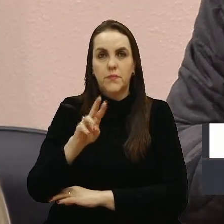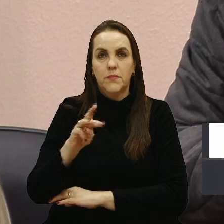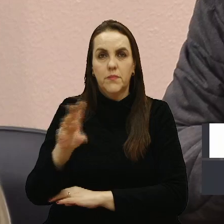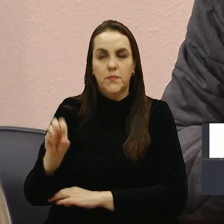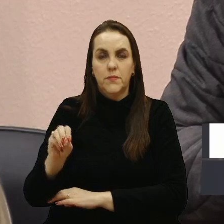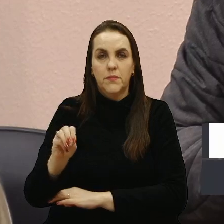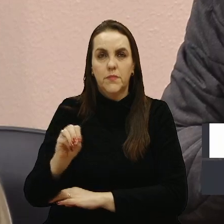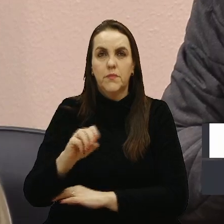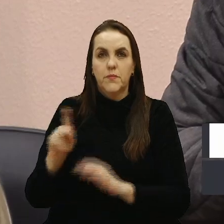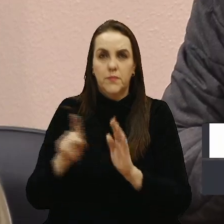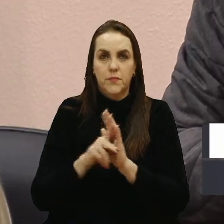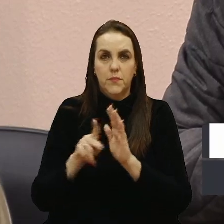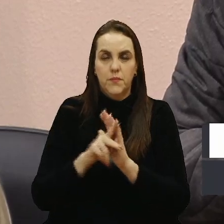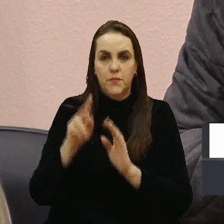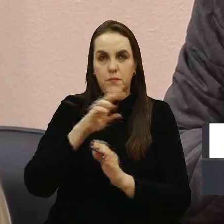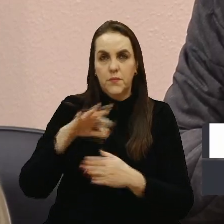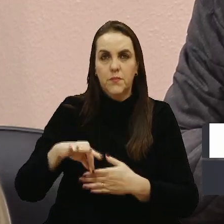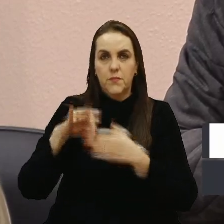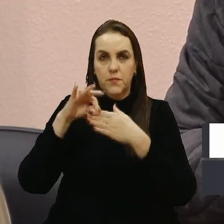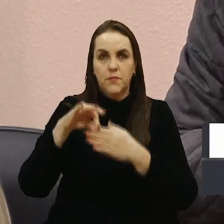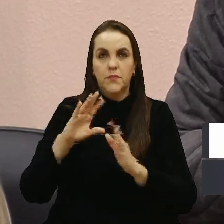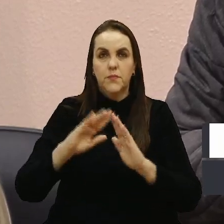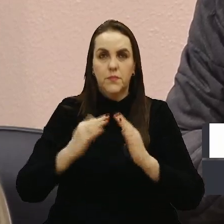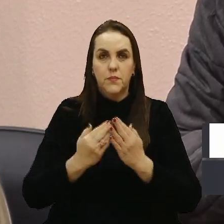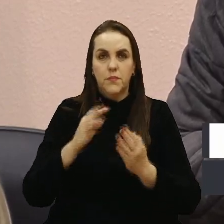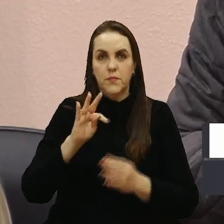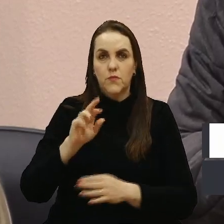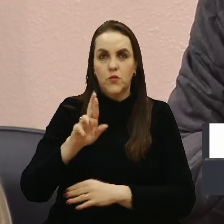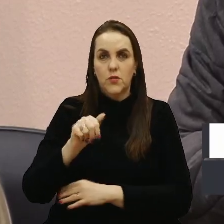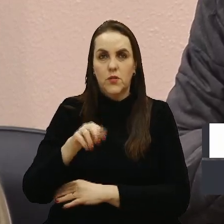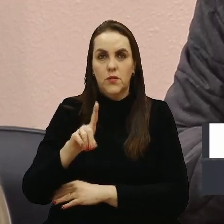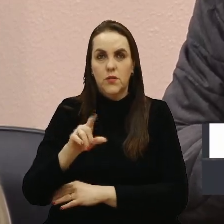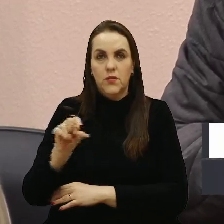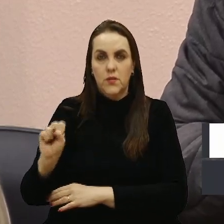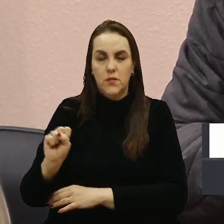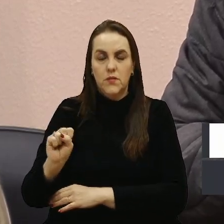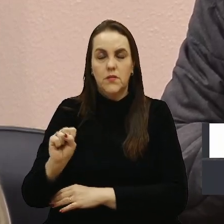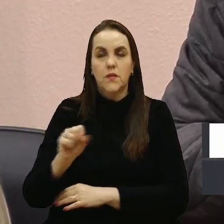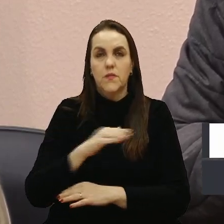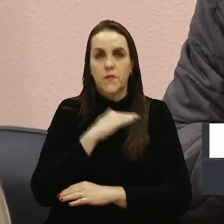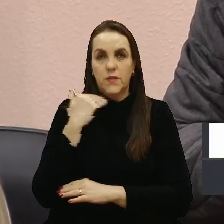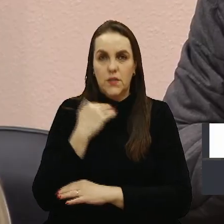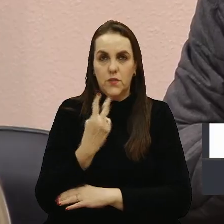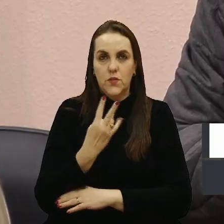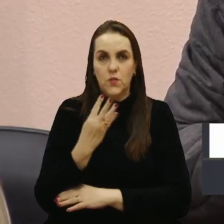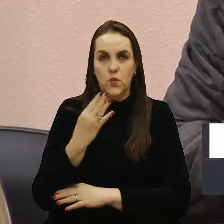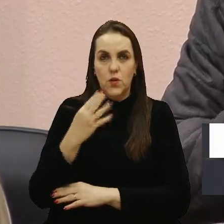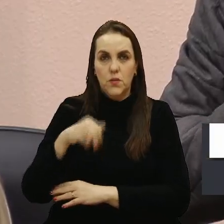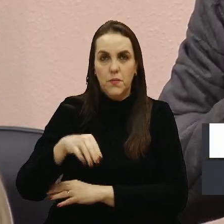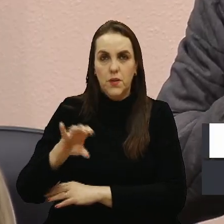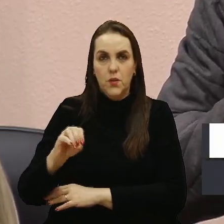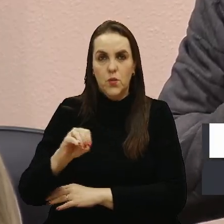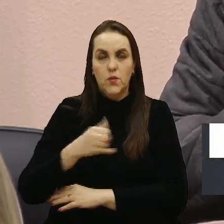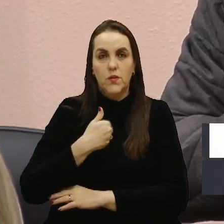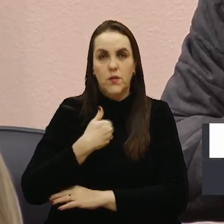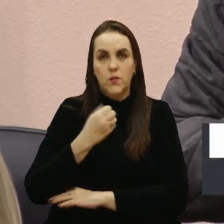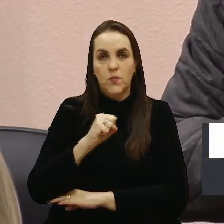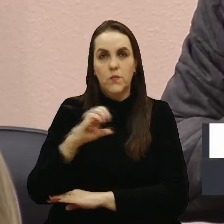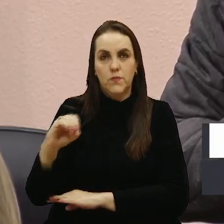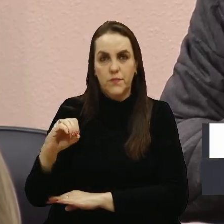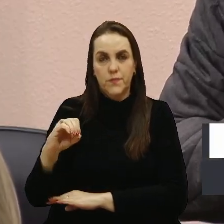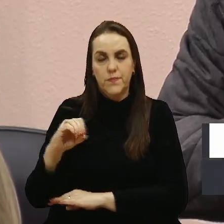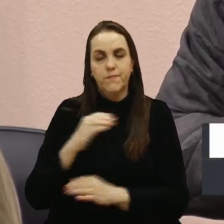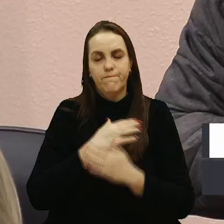da Brigada Militar, que faleceu no dia 24 de maio, aos 80 anos. Estendemos os nossos sentimentos em nome